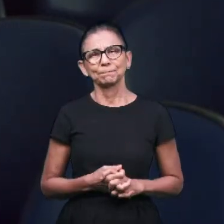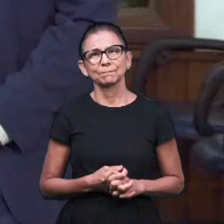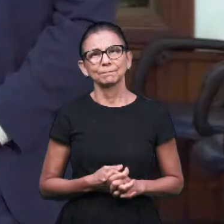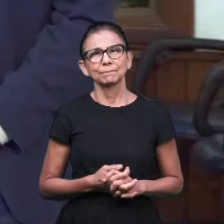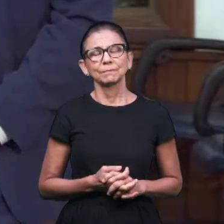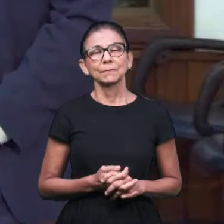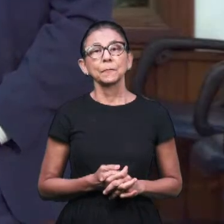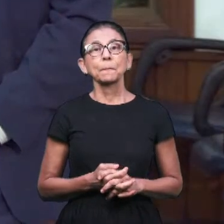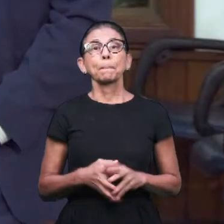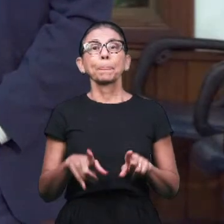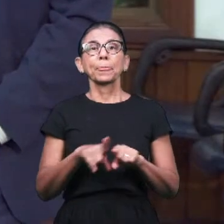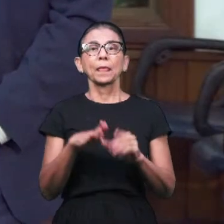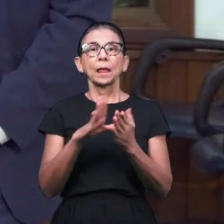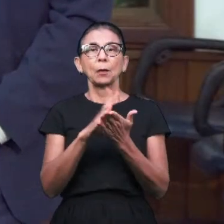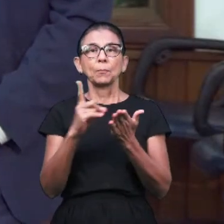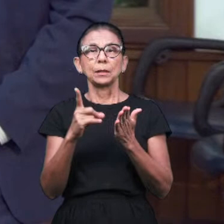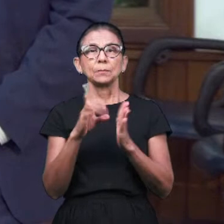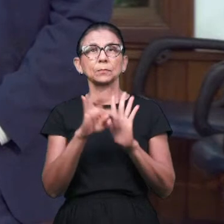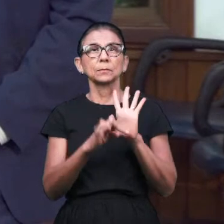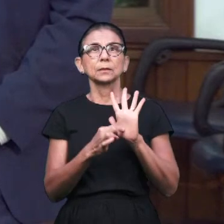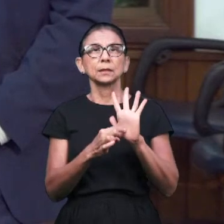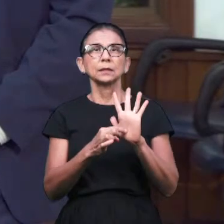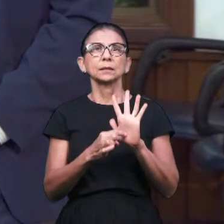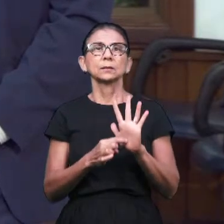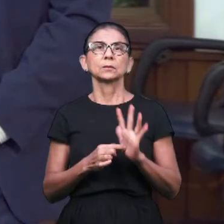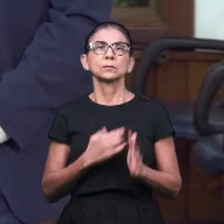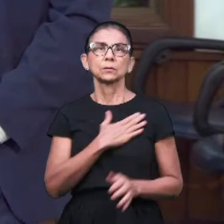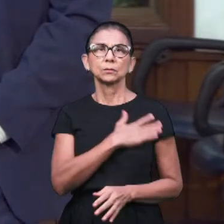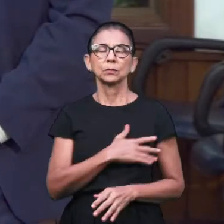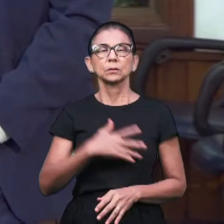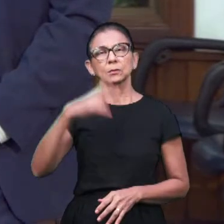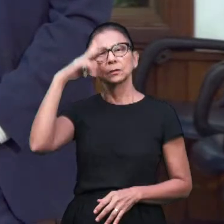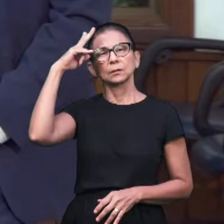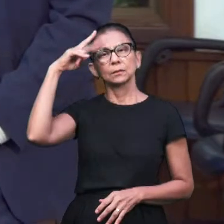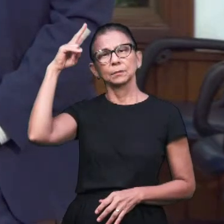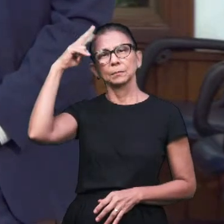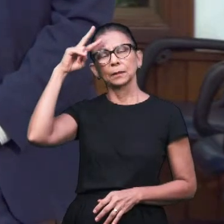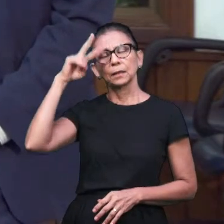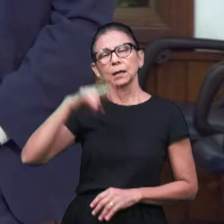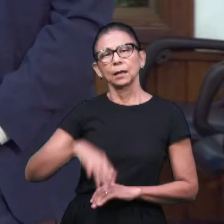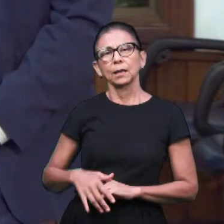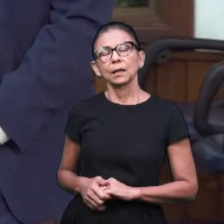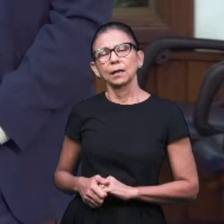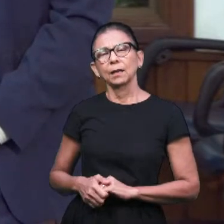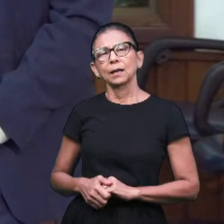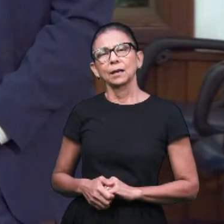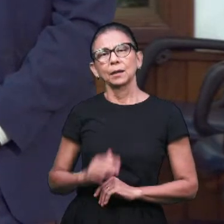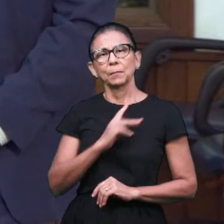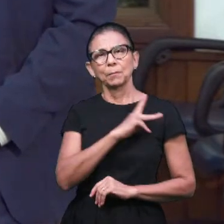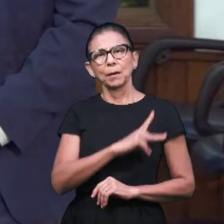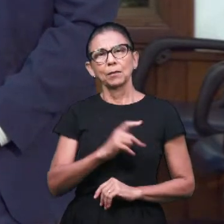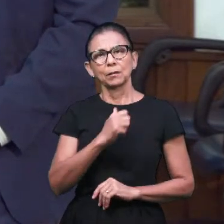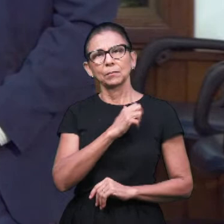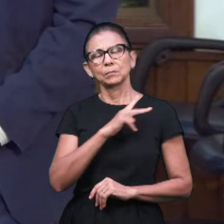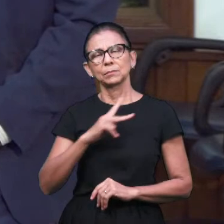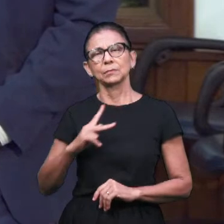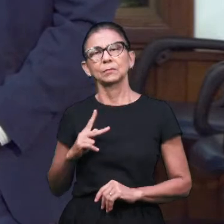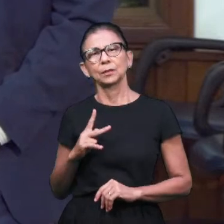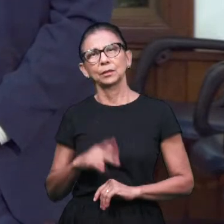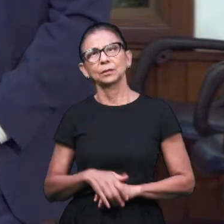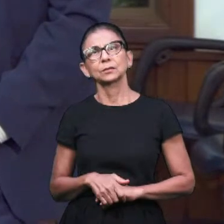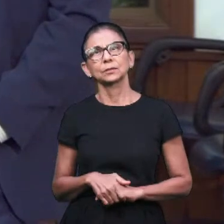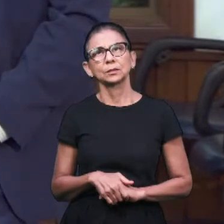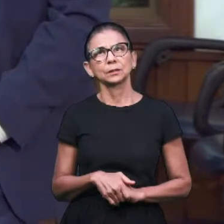texto bíblico que eu gosto sempre de lembrar, que o apóstolo Paulo fala o seguinte, ó, que o